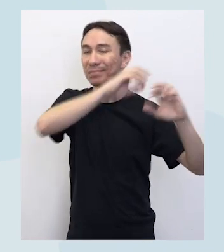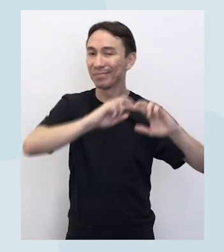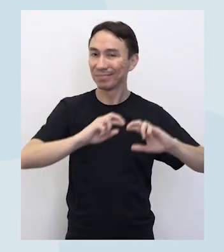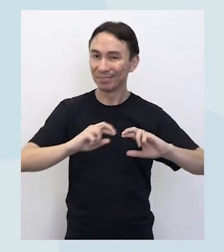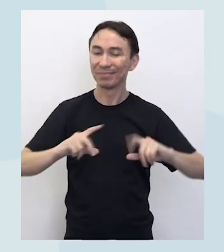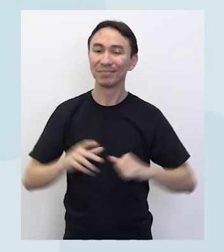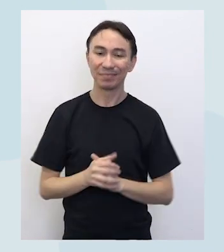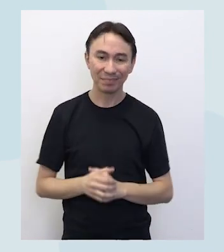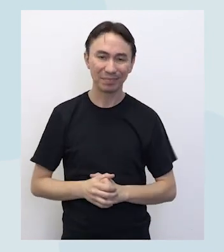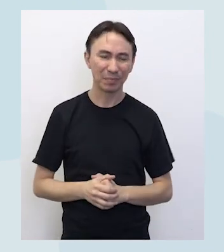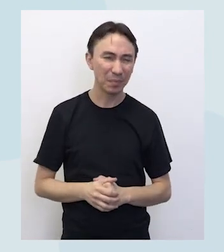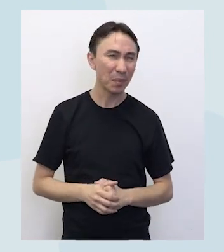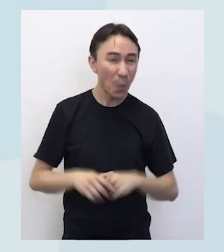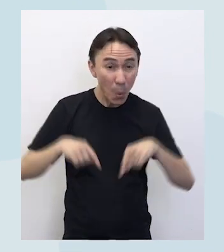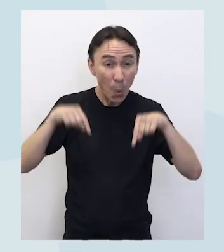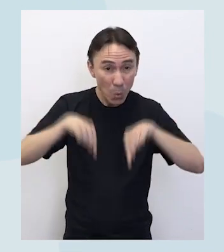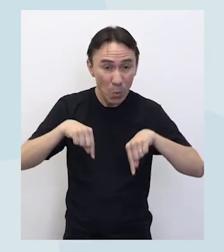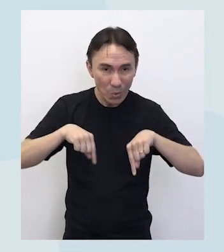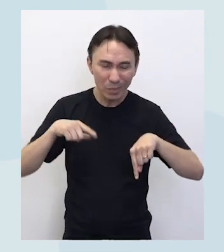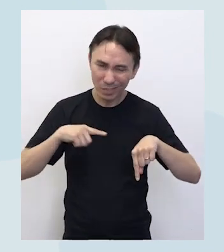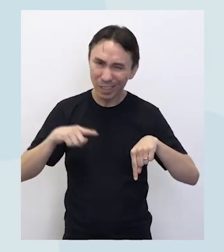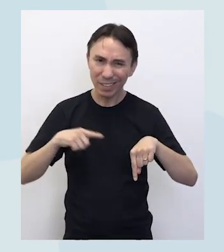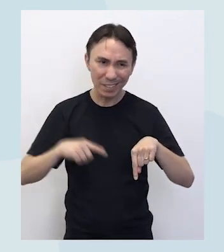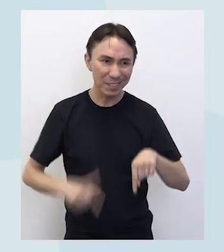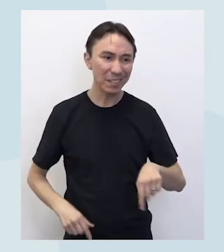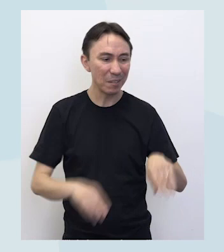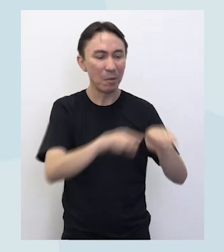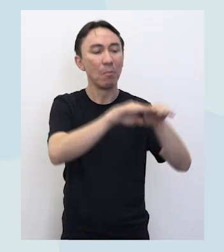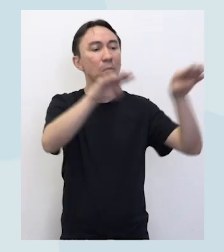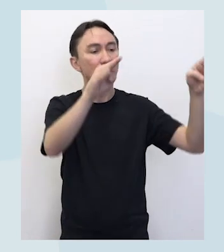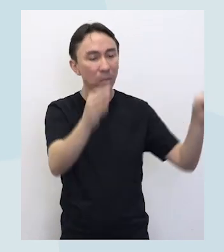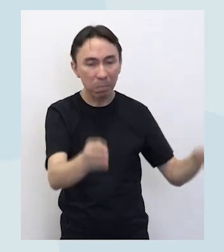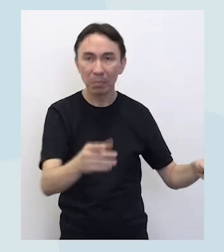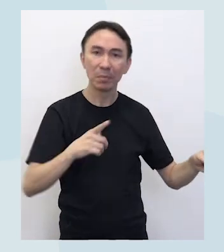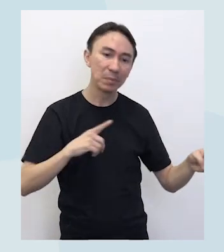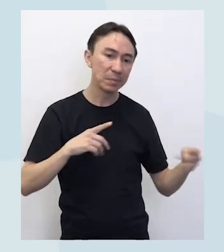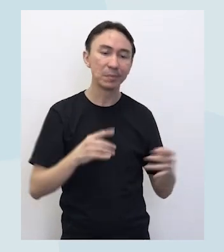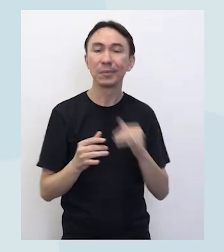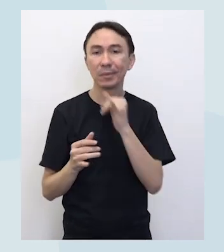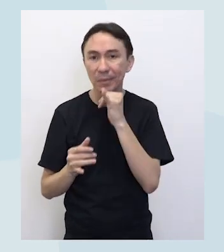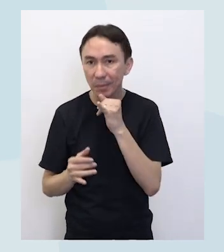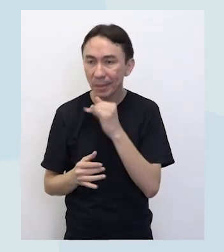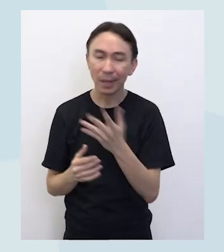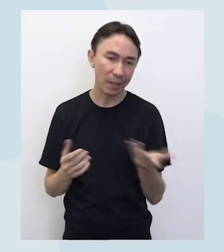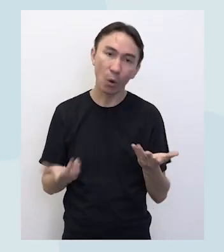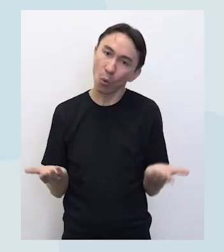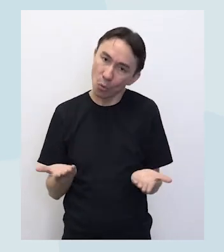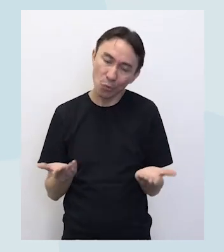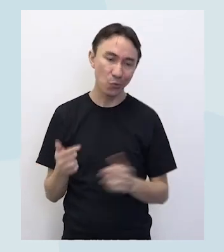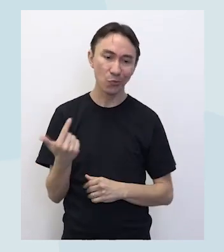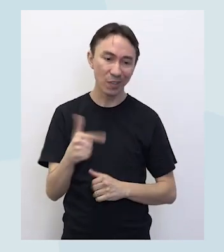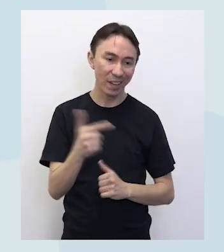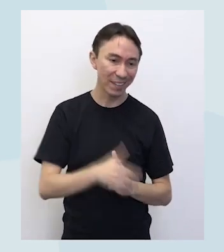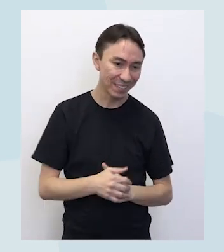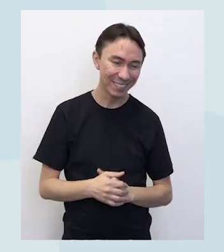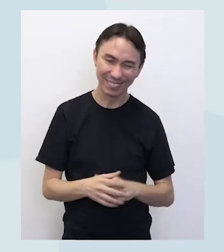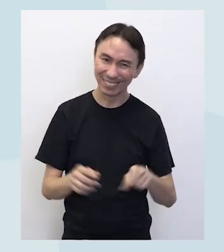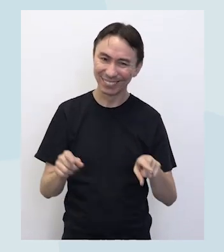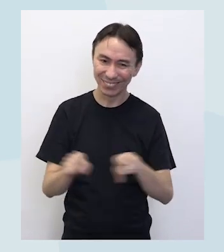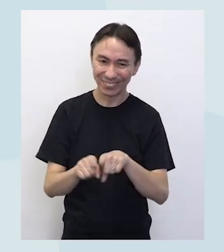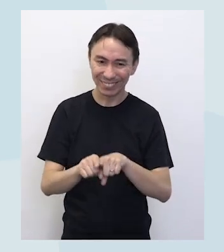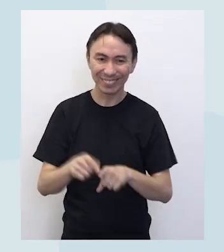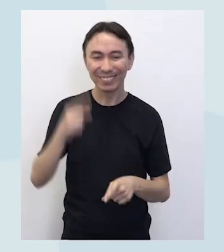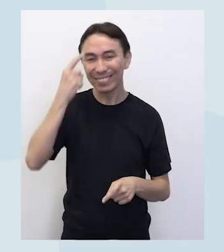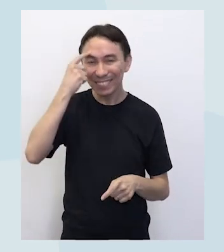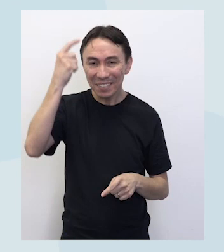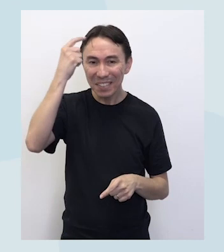à italiana de hoje, né, foram abolidas. A caixa do ponto, por exemplo, é uma delas, né, que era uma espécie de um quadrado que